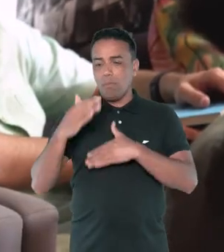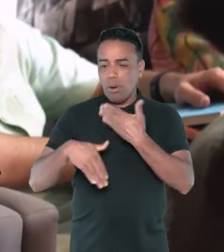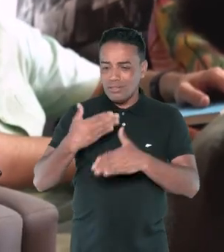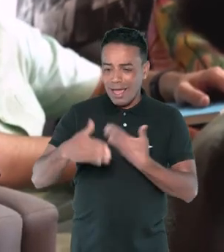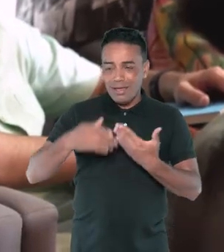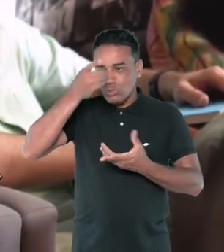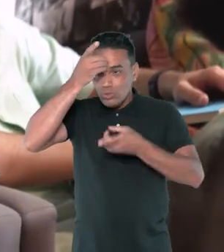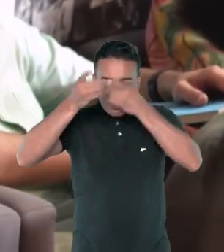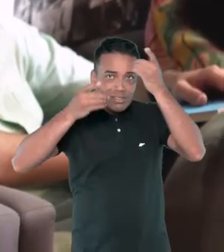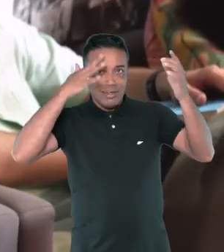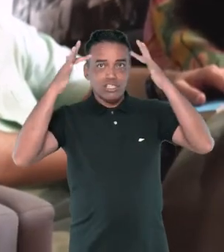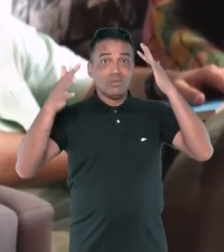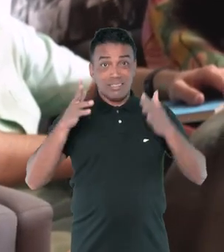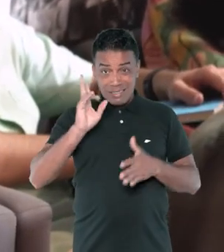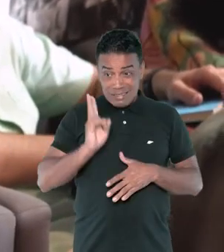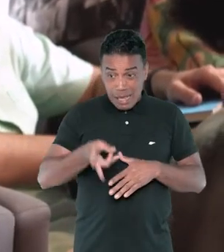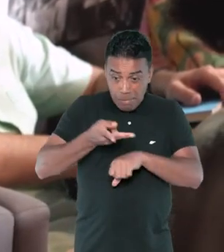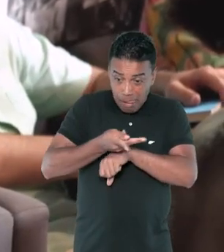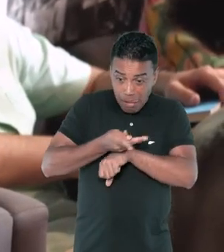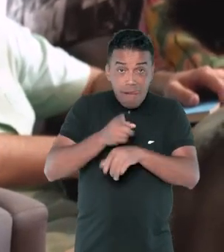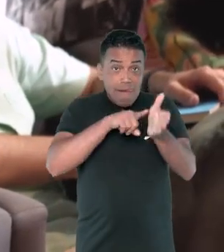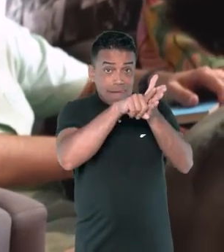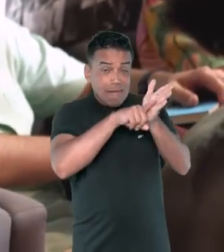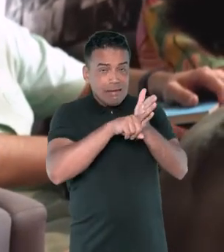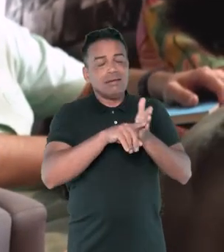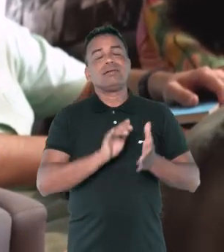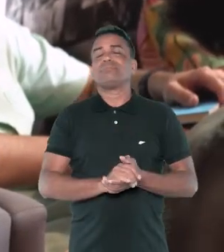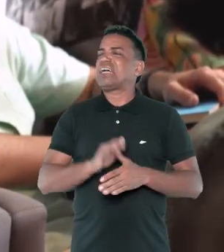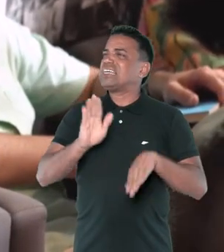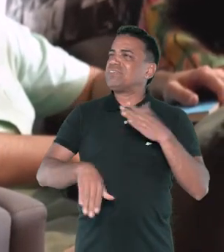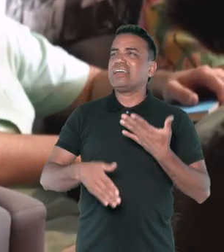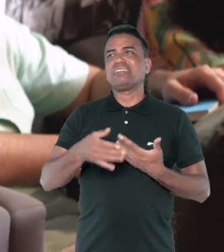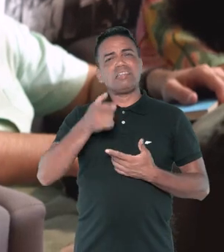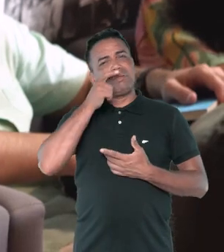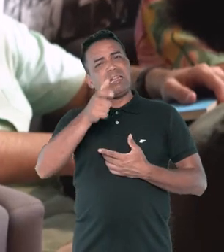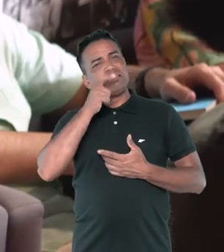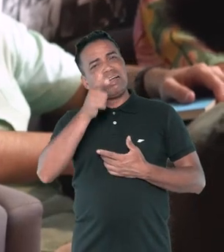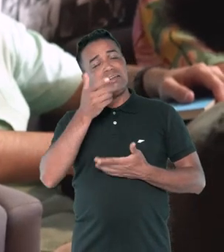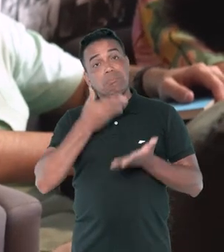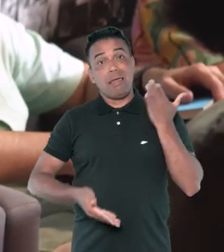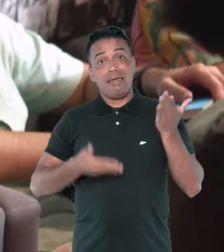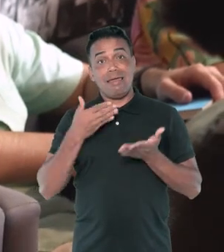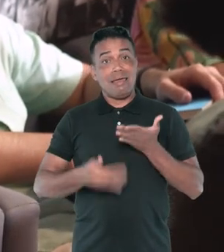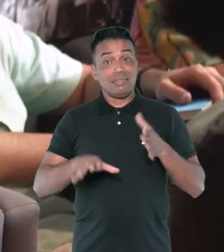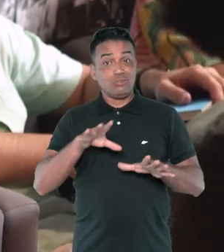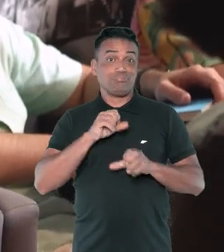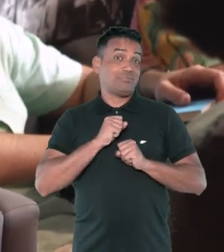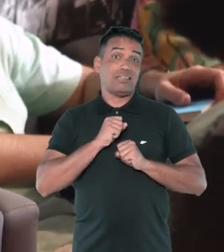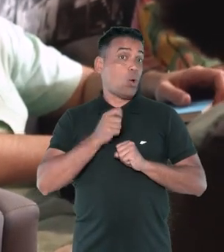criativo, você está sempre numa busca? Eu fico pensando, a gente às vezes deixa passar tanta coisa interessante, né, ao nosso